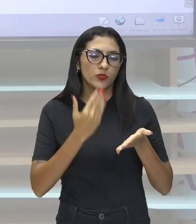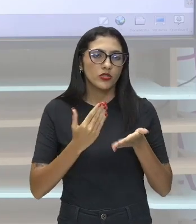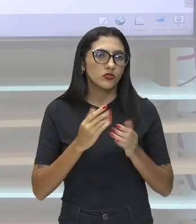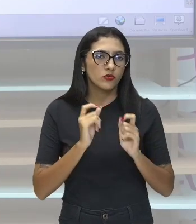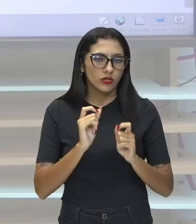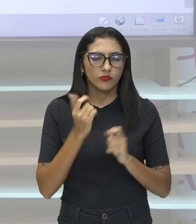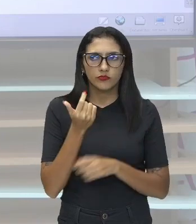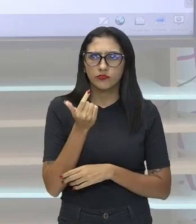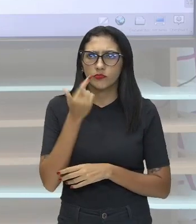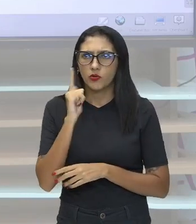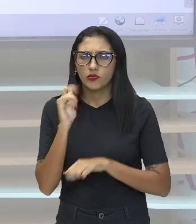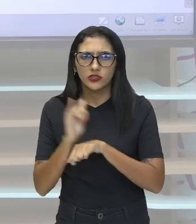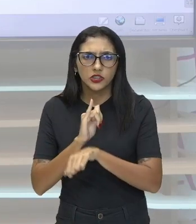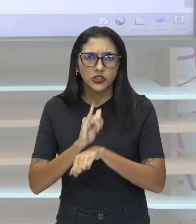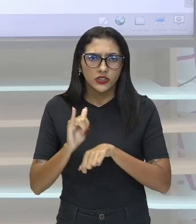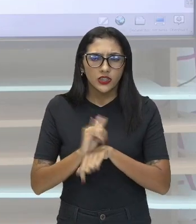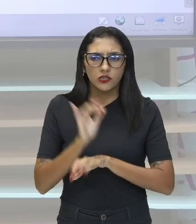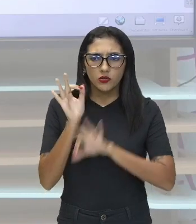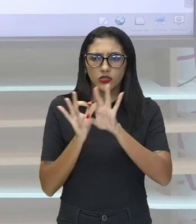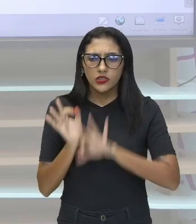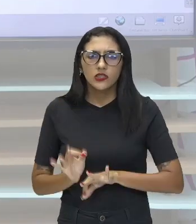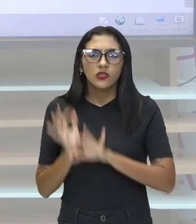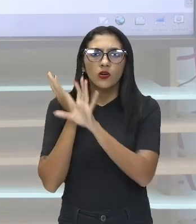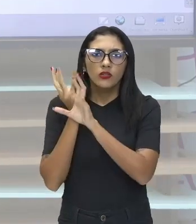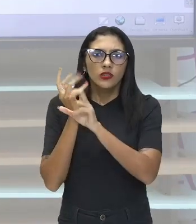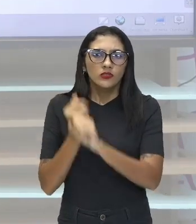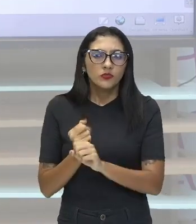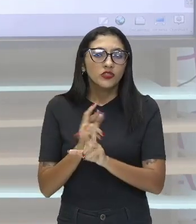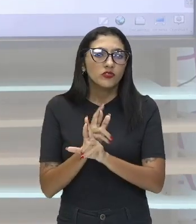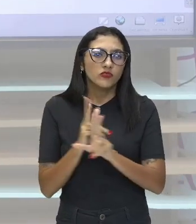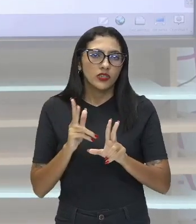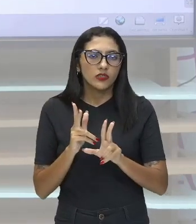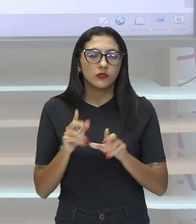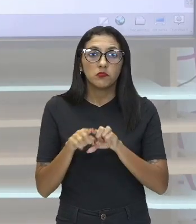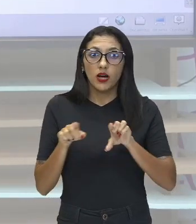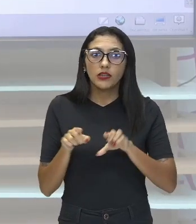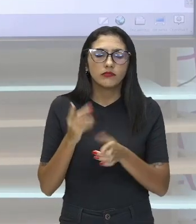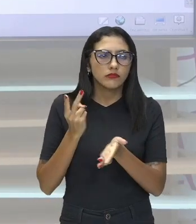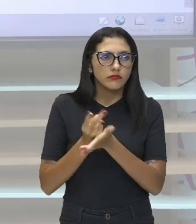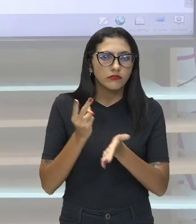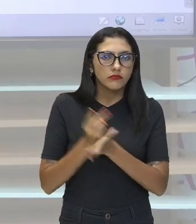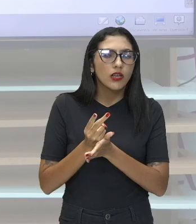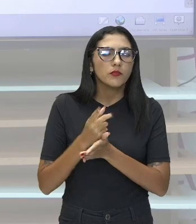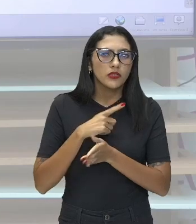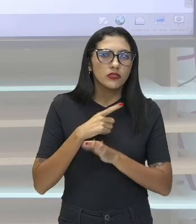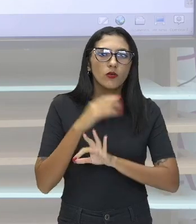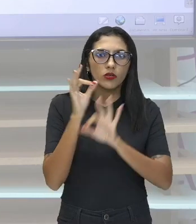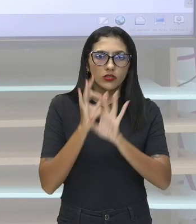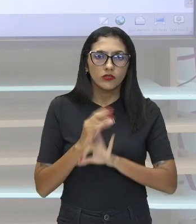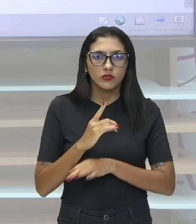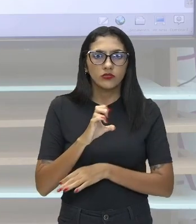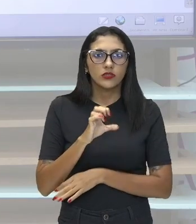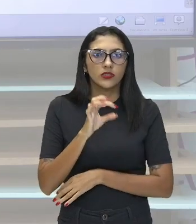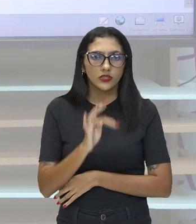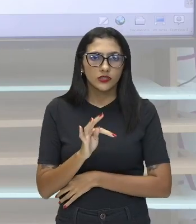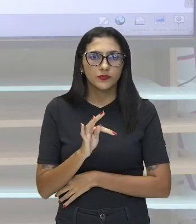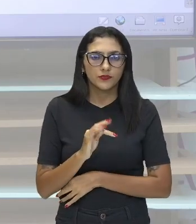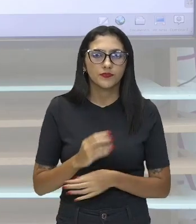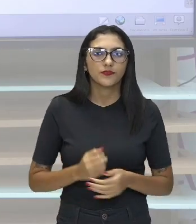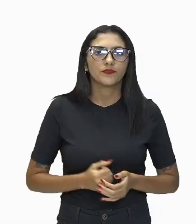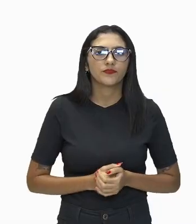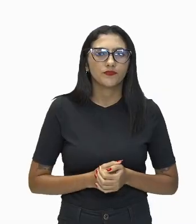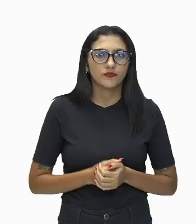outro artifício, um outro tipo de cálculo, mas sempre envolvendo o cálculo do determinante, que é o que nós temos aí no exemplo